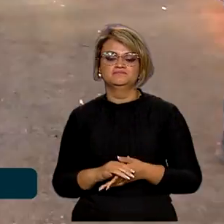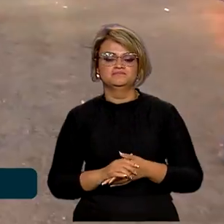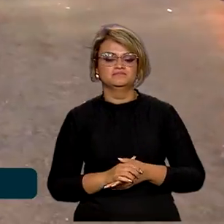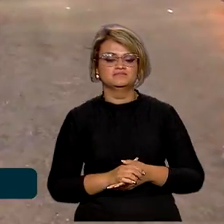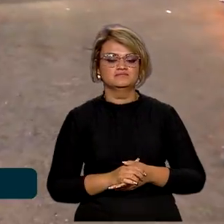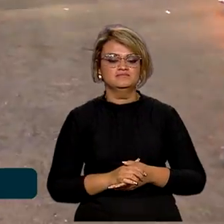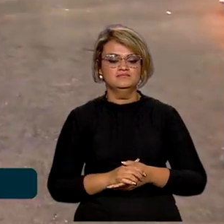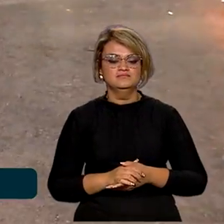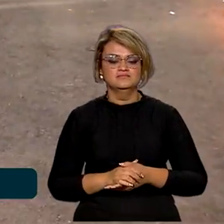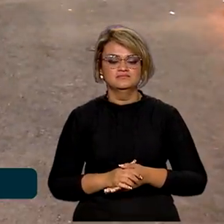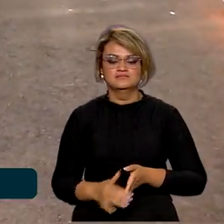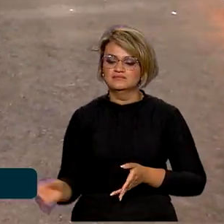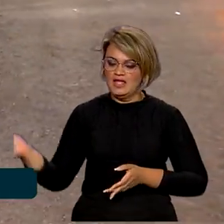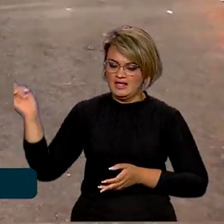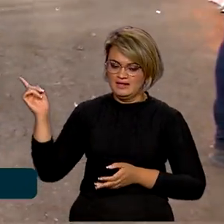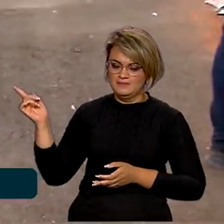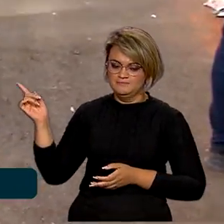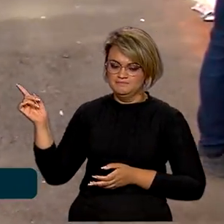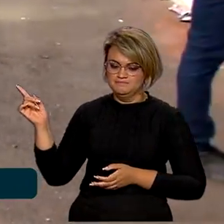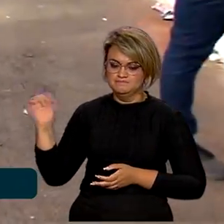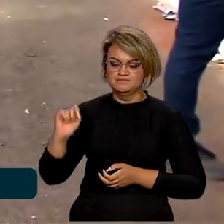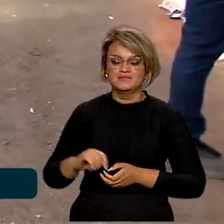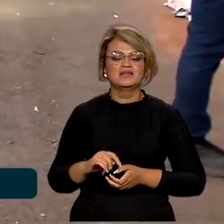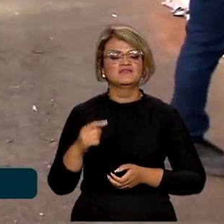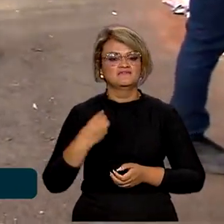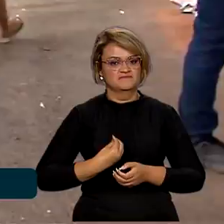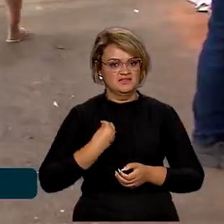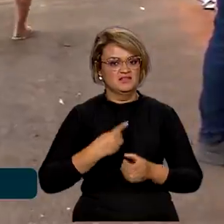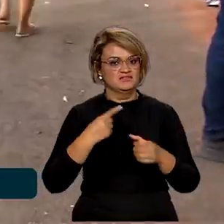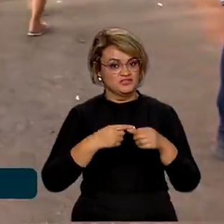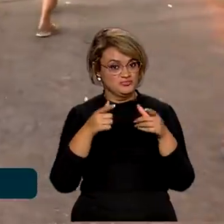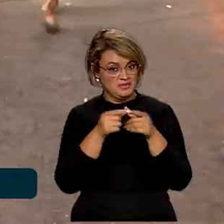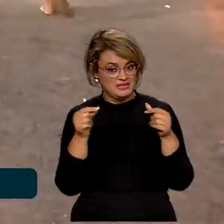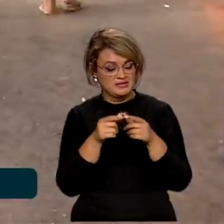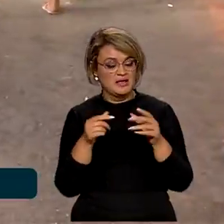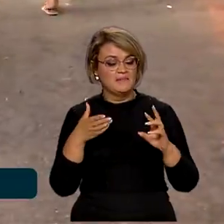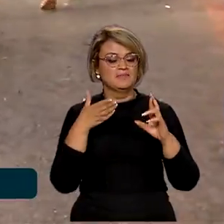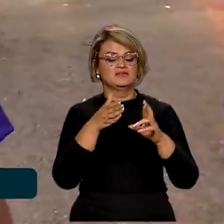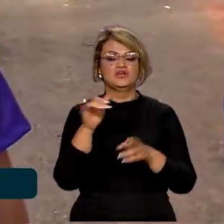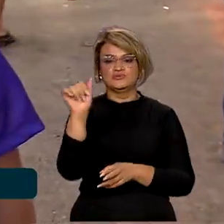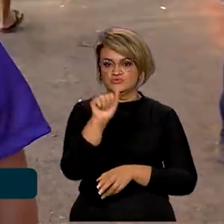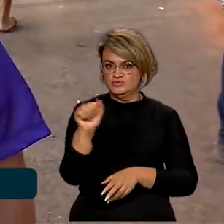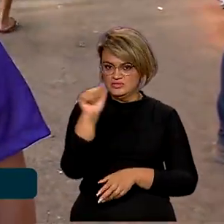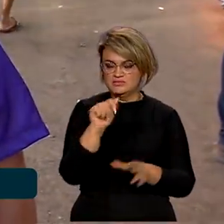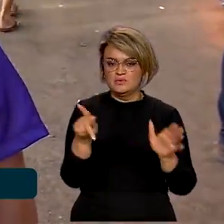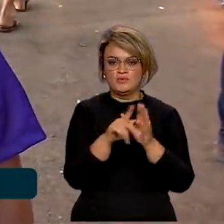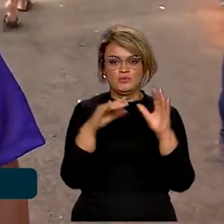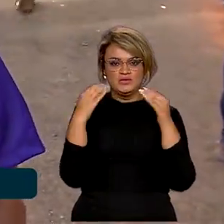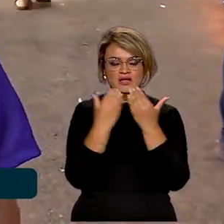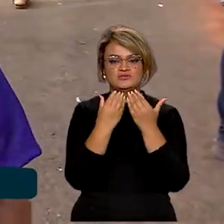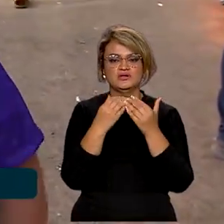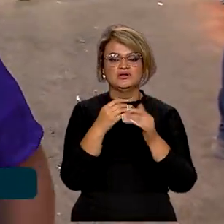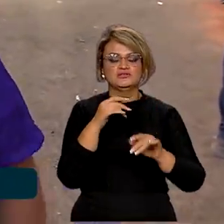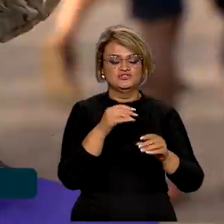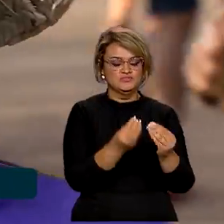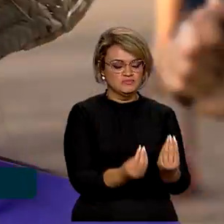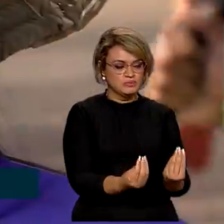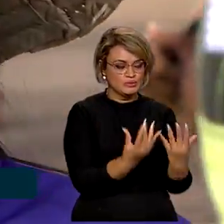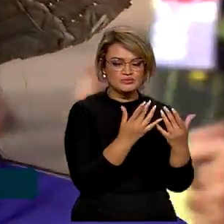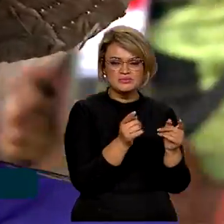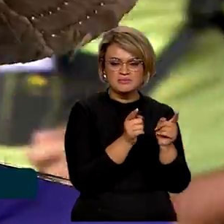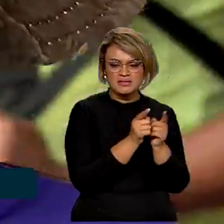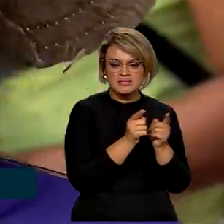reivindicaram. Para a Graciela Cardoso, que está em Brasília para representar a Associação Comunitária dos Pequenos Produtores